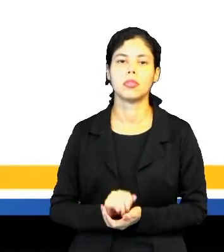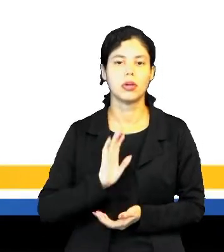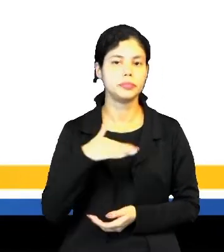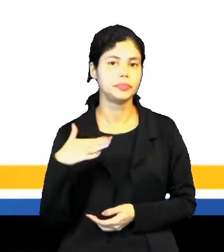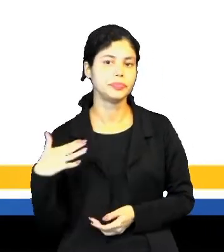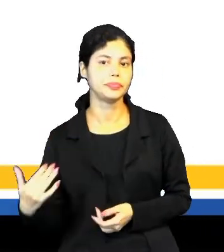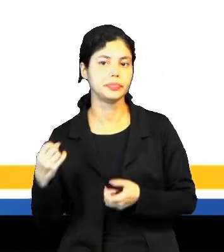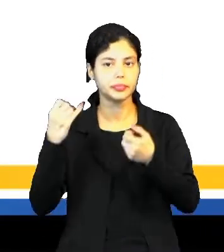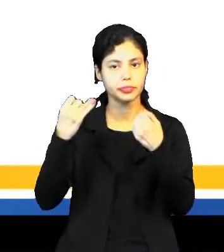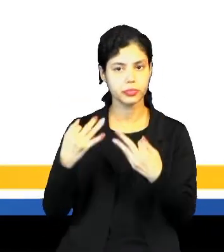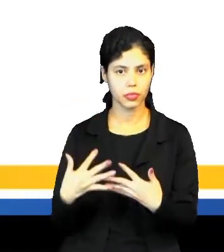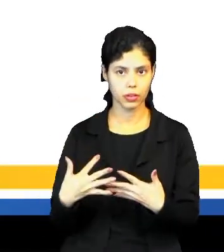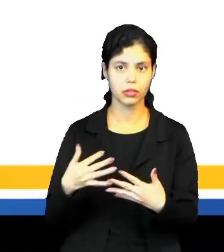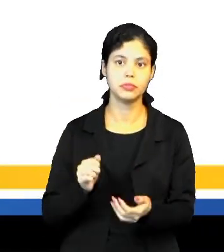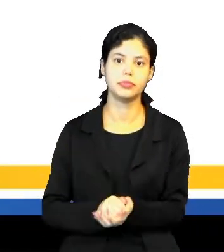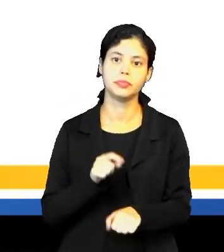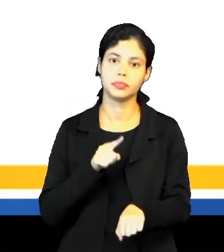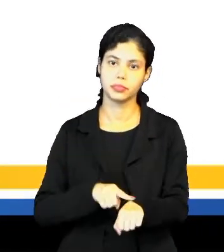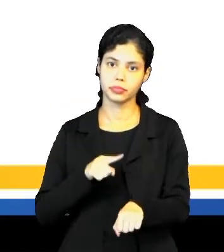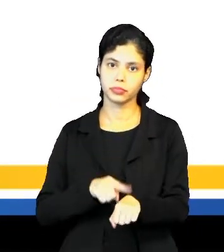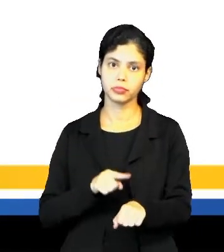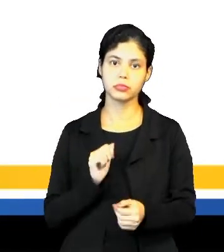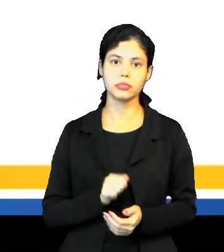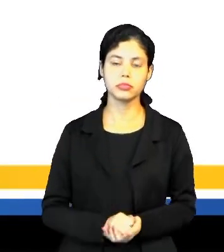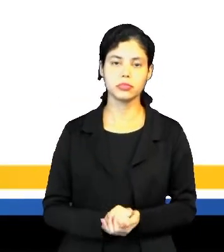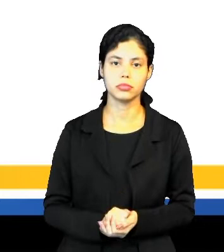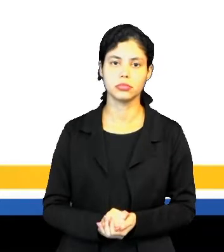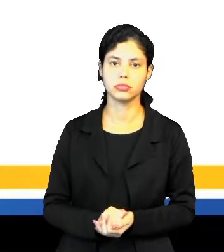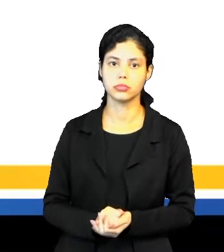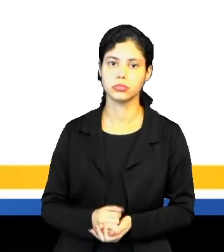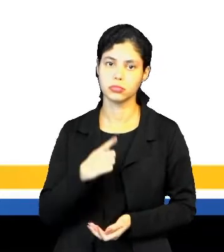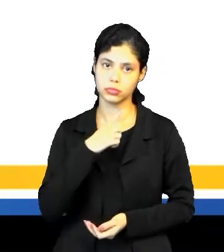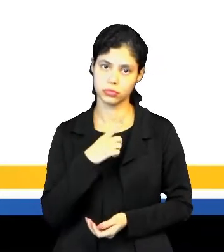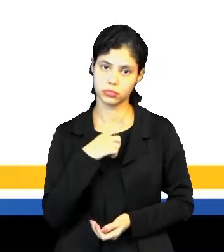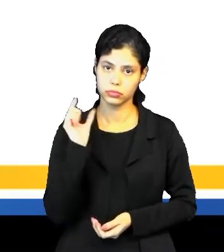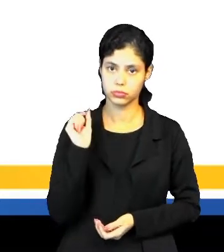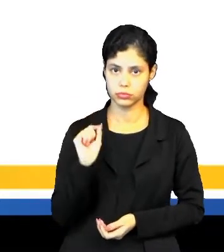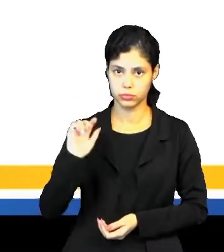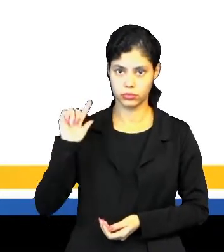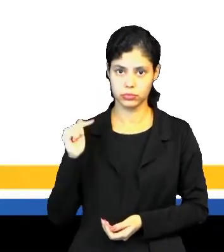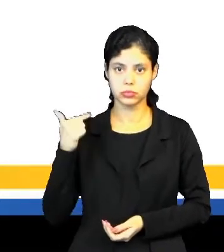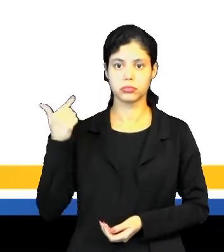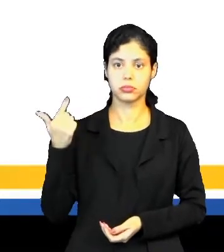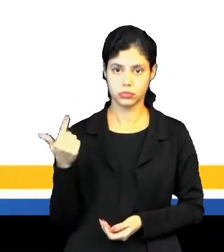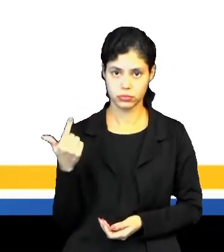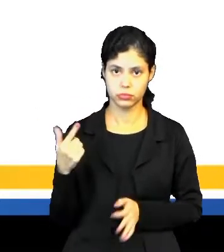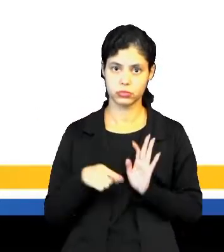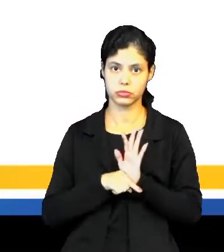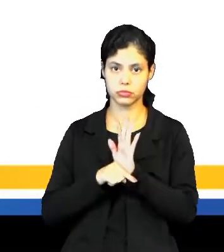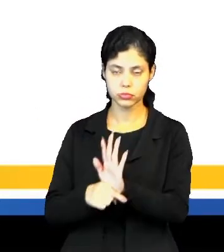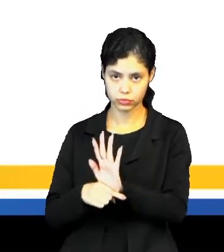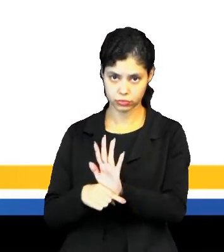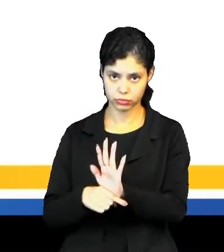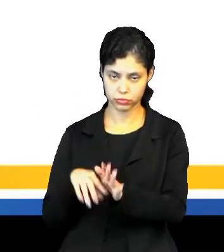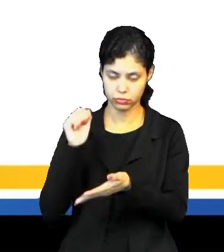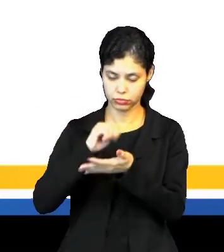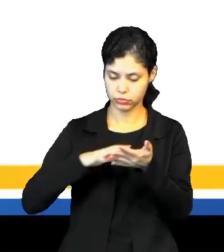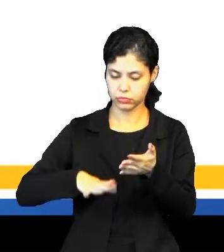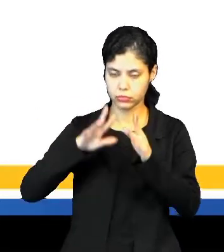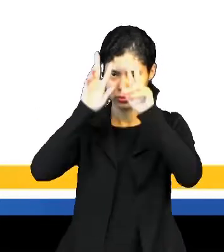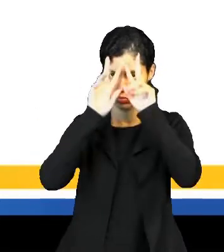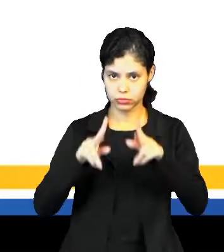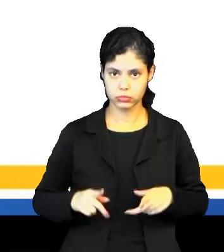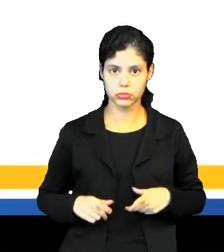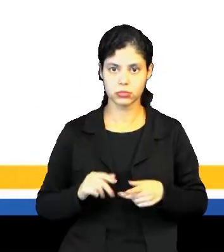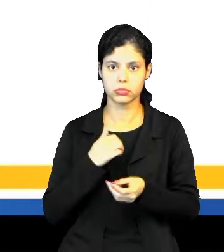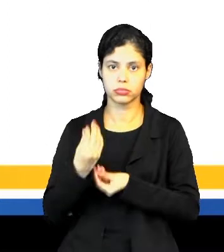Quando se trata, do tempo cronológico, nos referimos àquele que é usado como referência das atividades